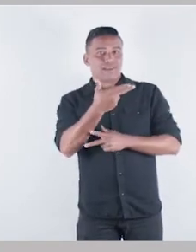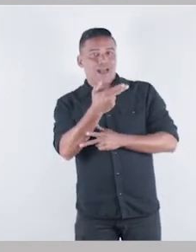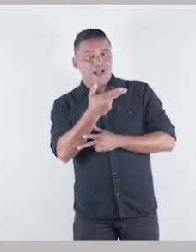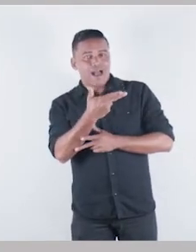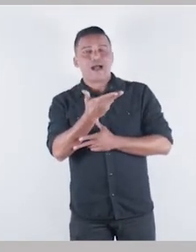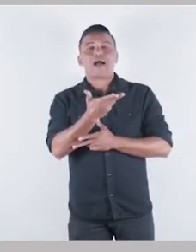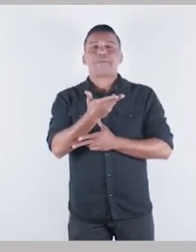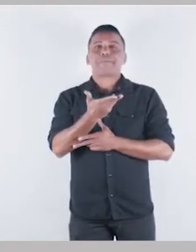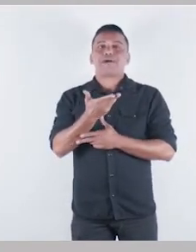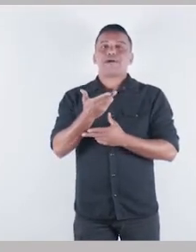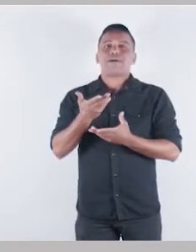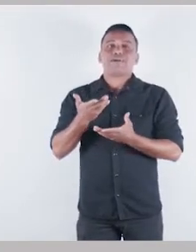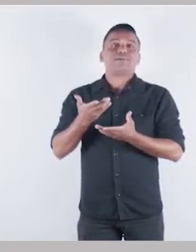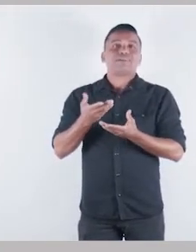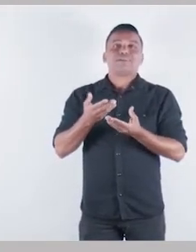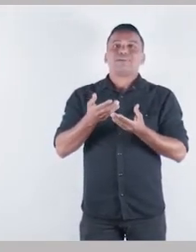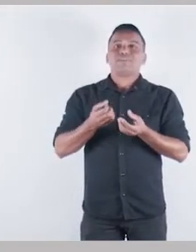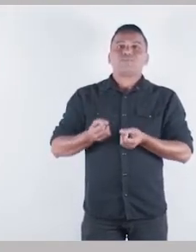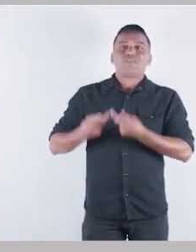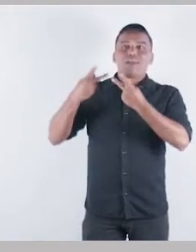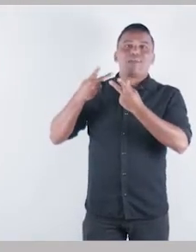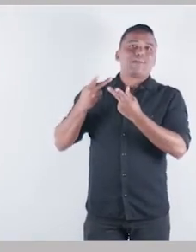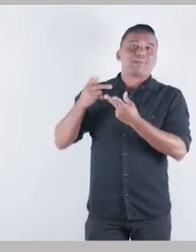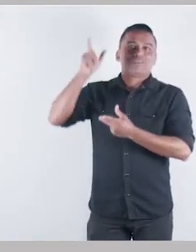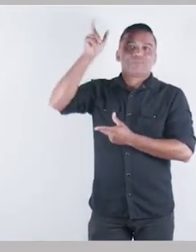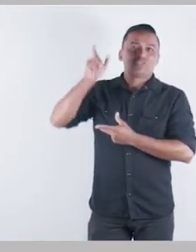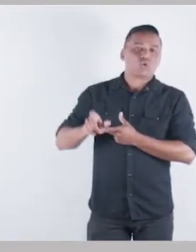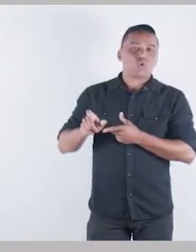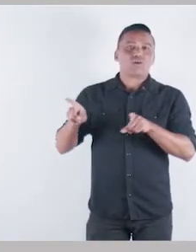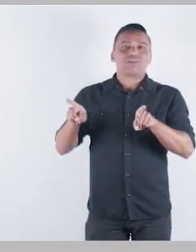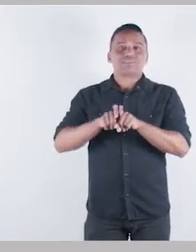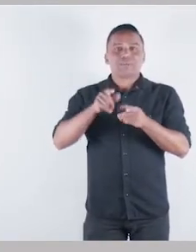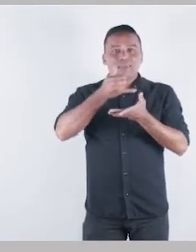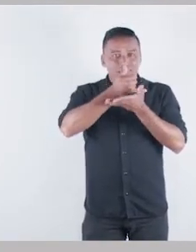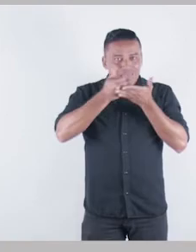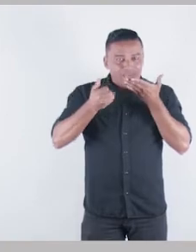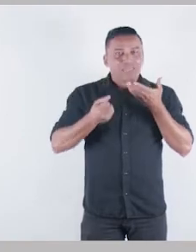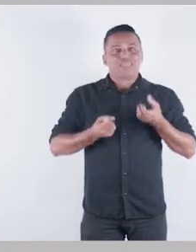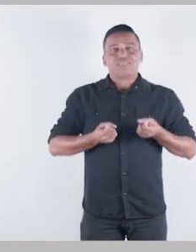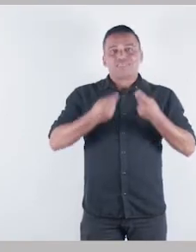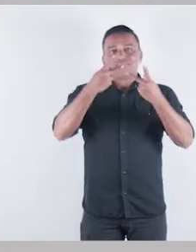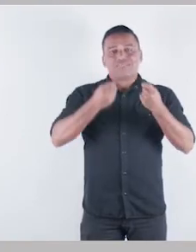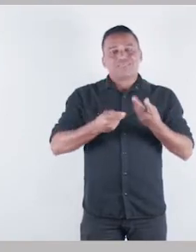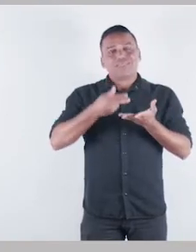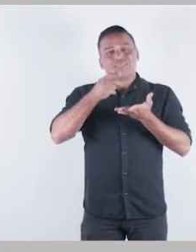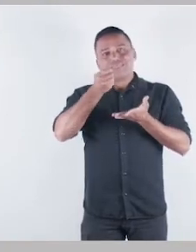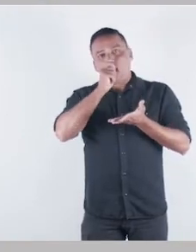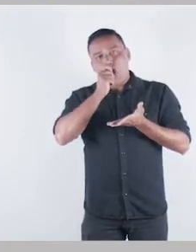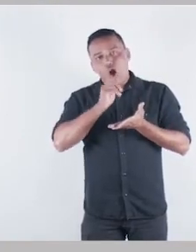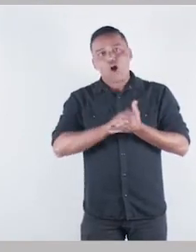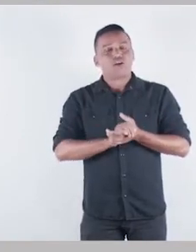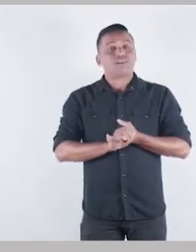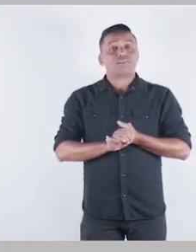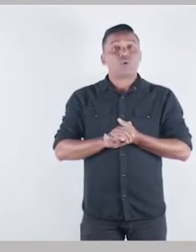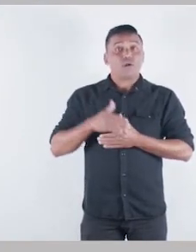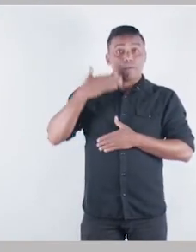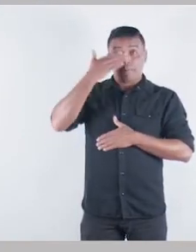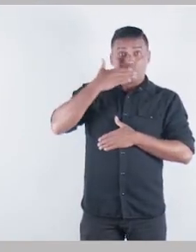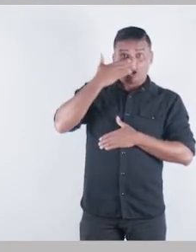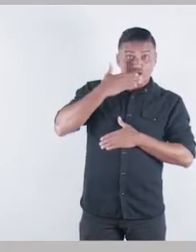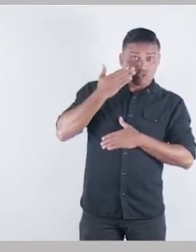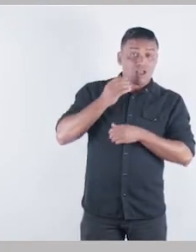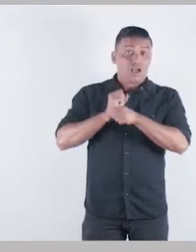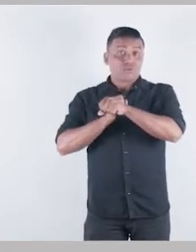armas, tráfico de pessoas e depois tráfico de drogas. E tráfico de pessoas não é só prostituição, trabalho